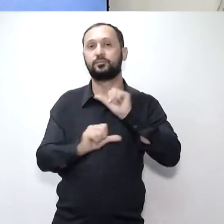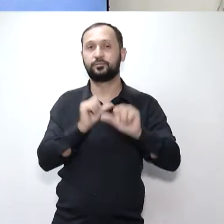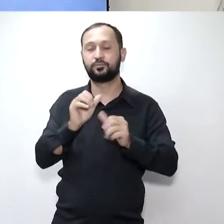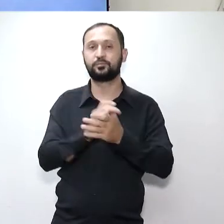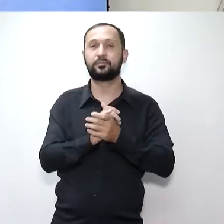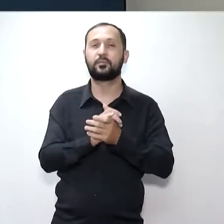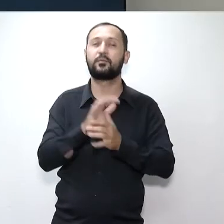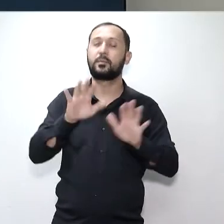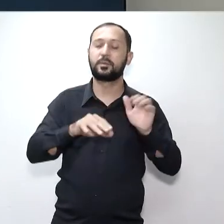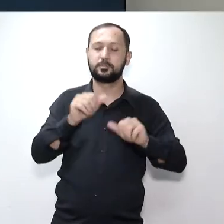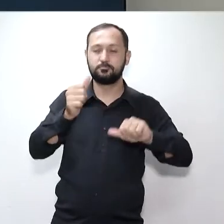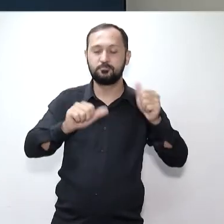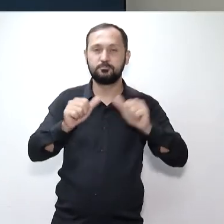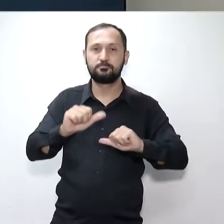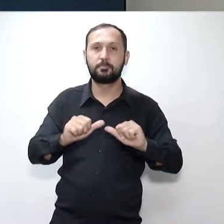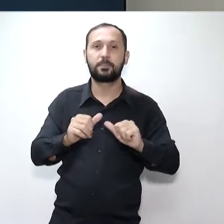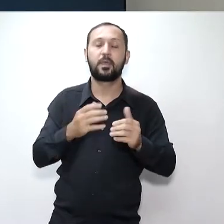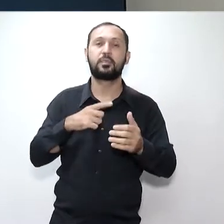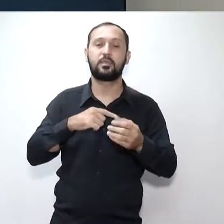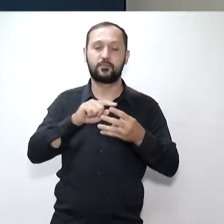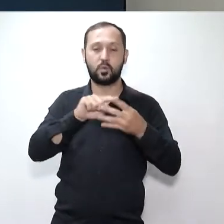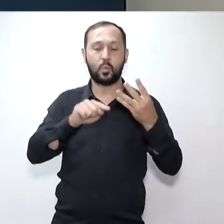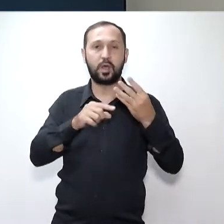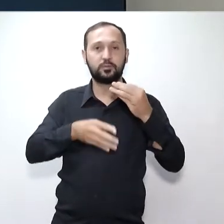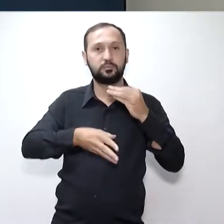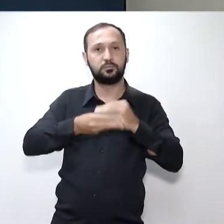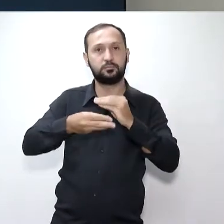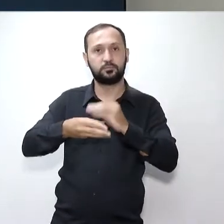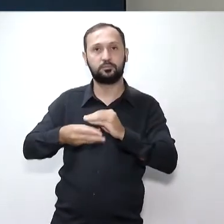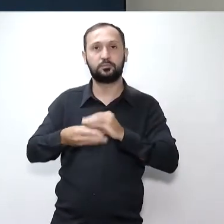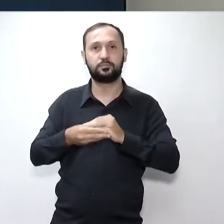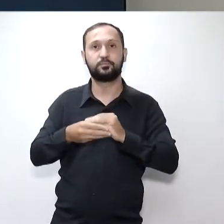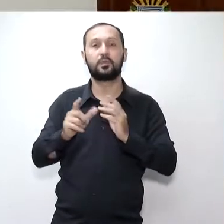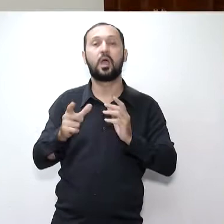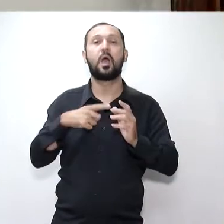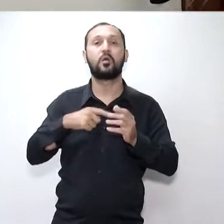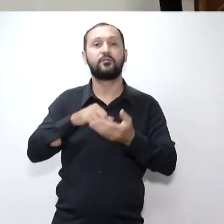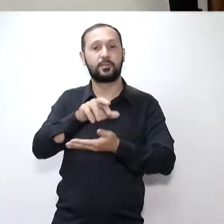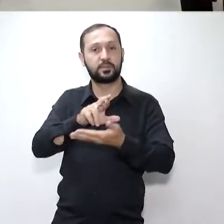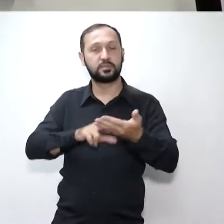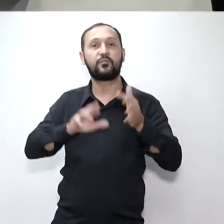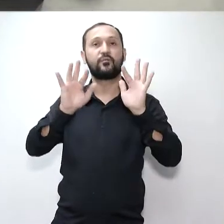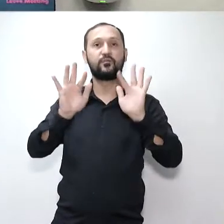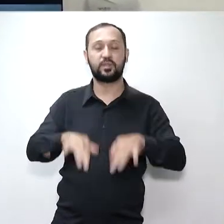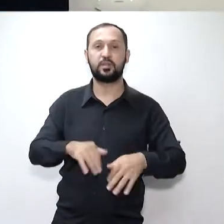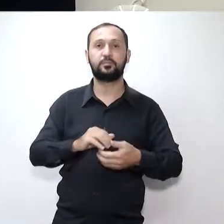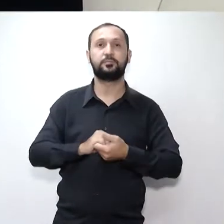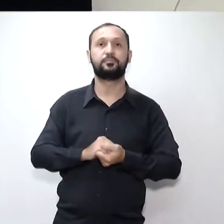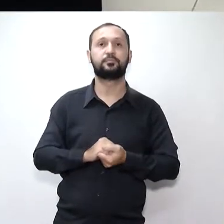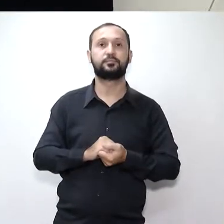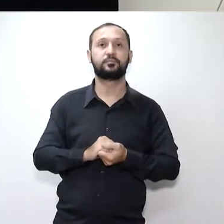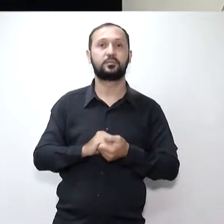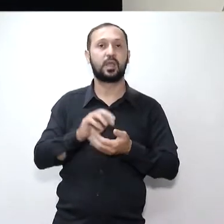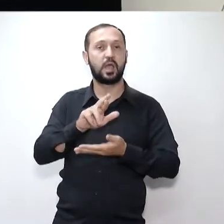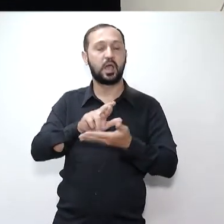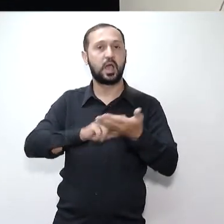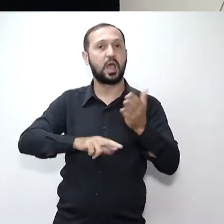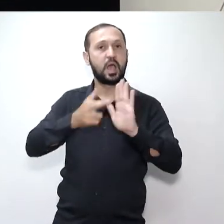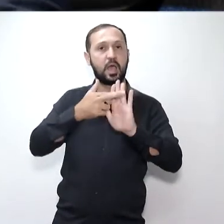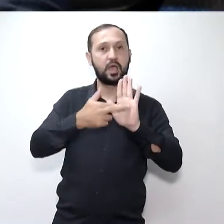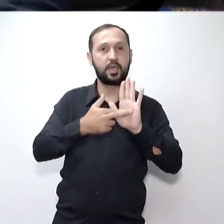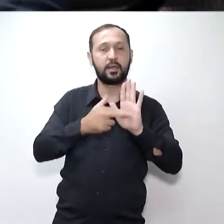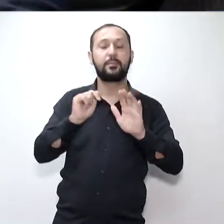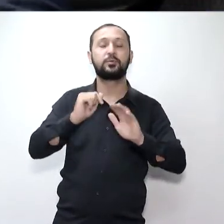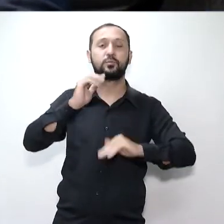deputados Coronel Davi e Pedro Kemp, do PT, sofreu alterações. No total, foram apreciadas e aprovadas 4